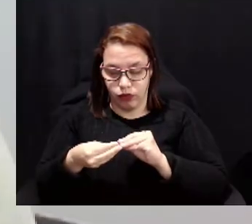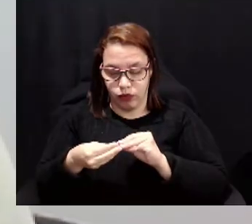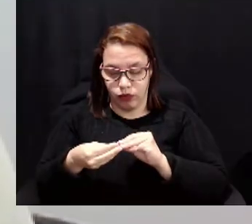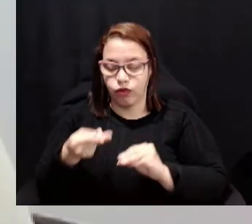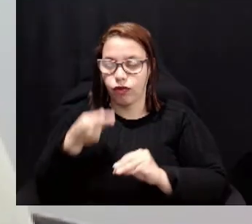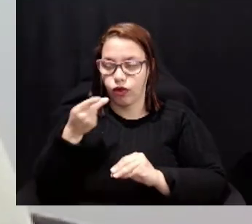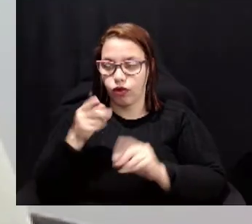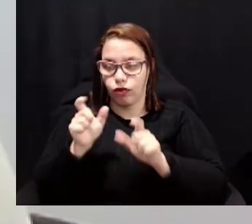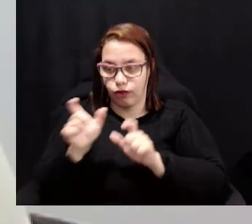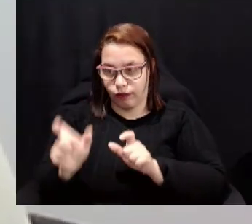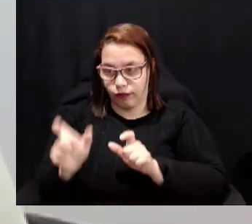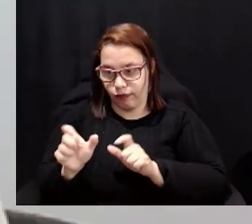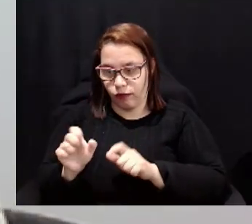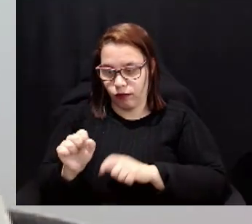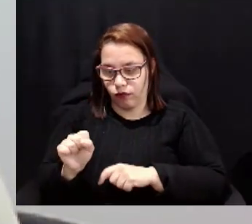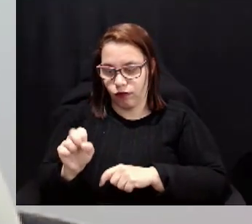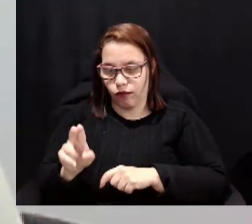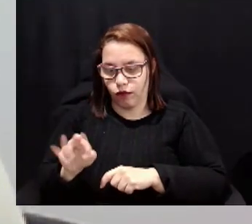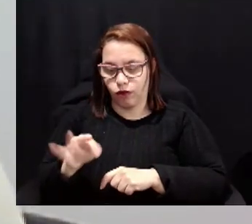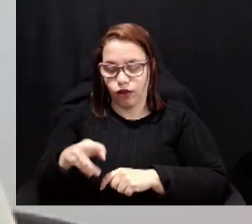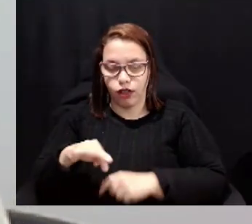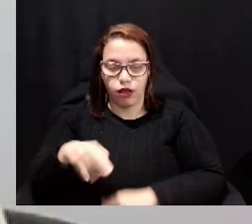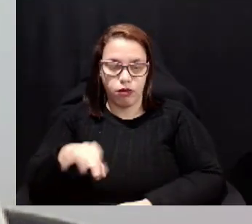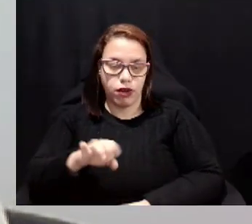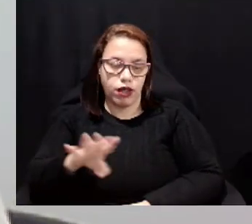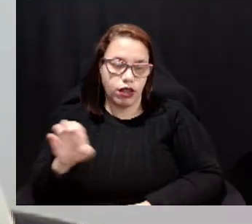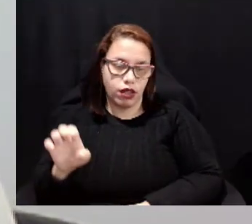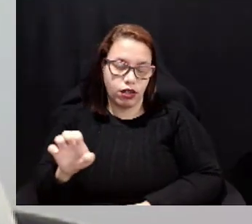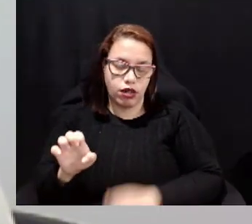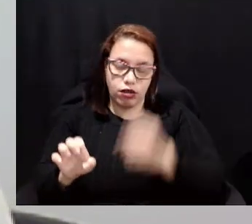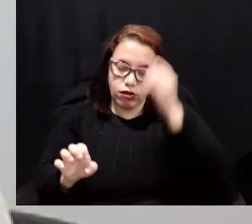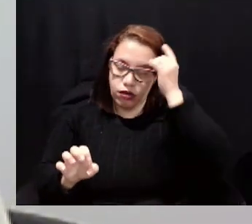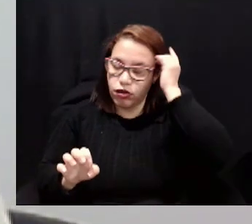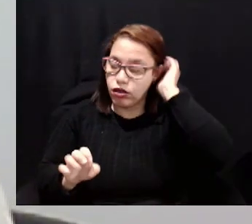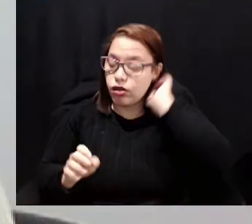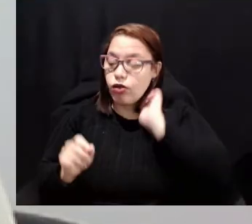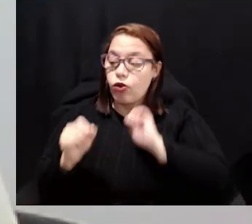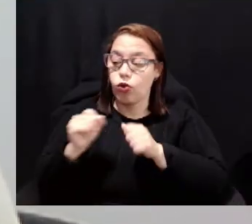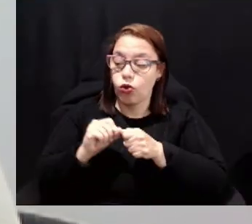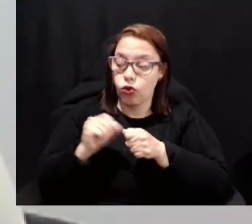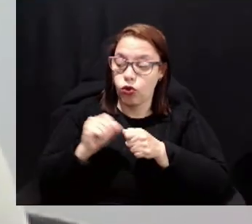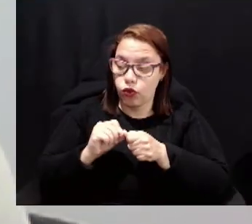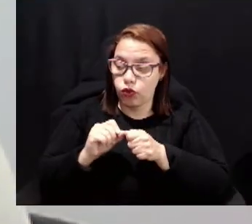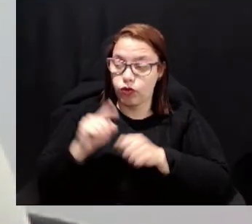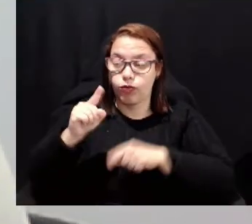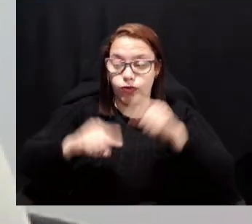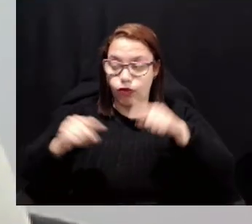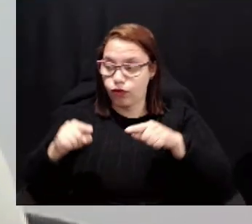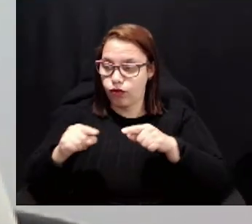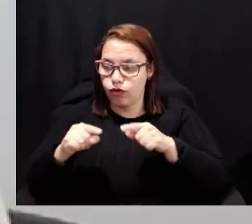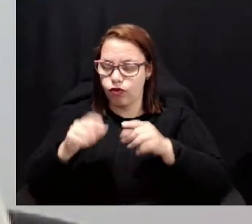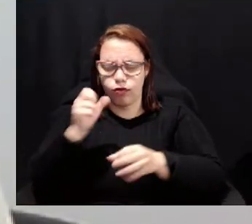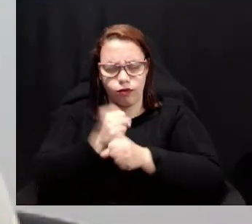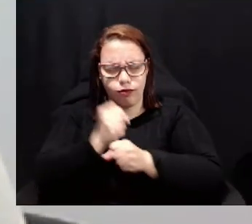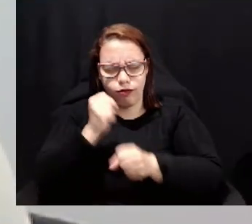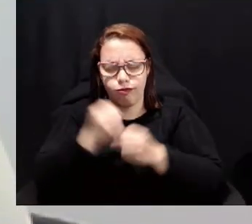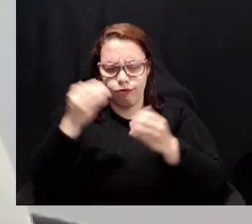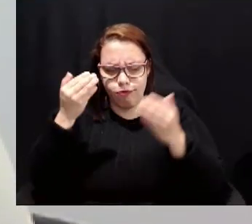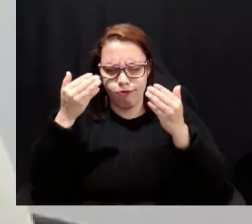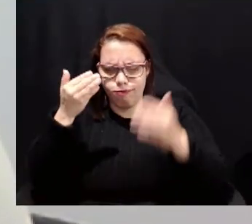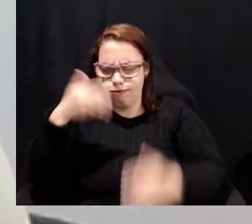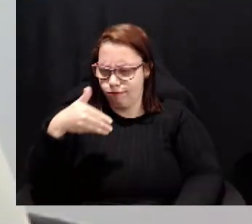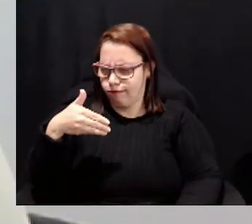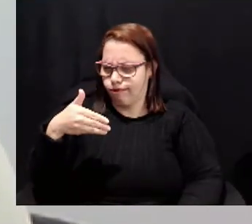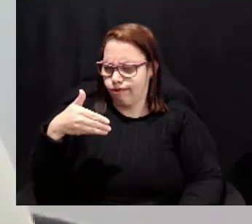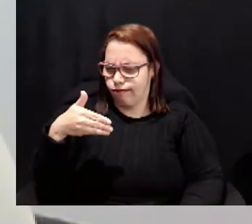a gente fala desse termo, também olha o seu pilar econômico, né? Então, nós fizemos várias contas para provar